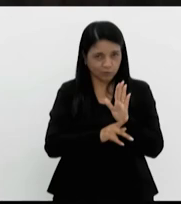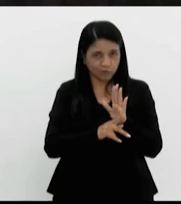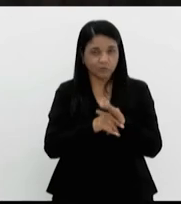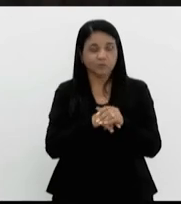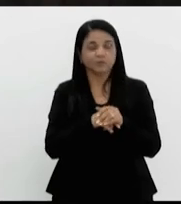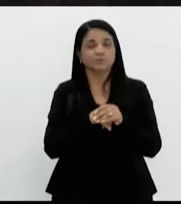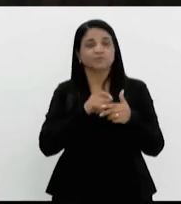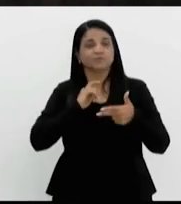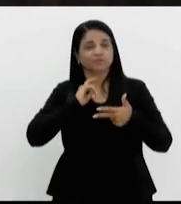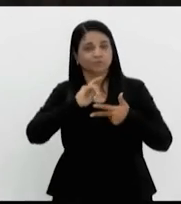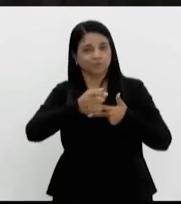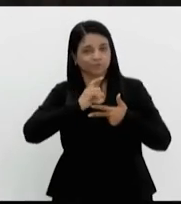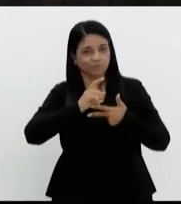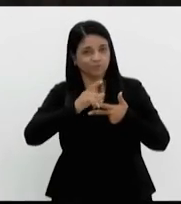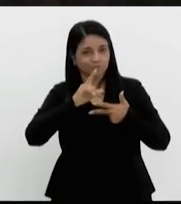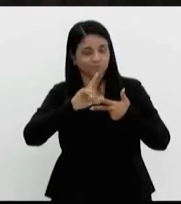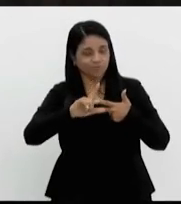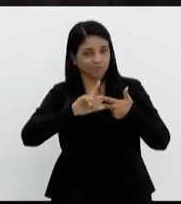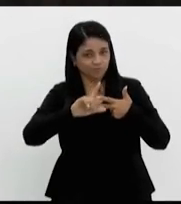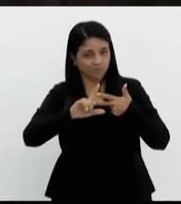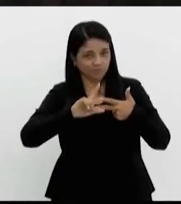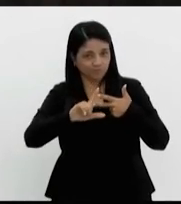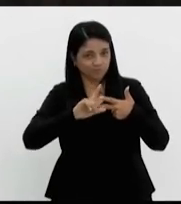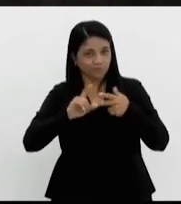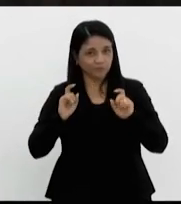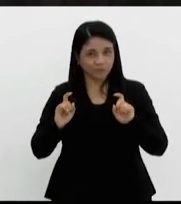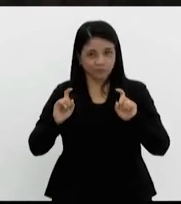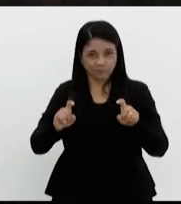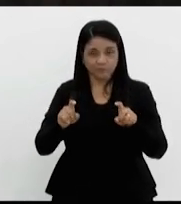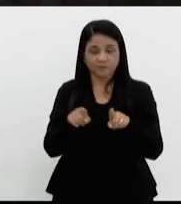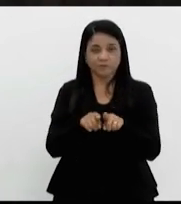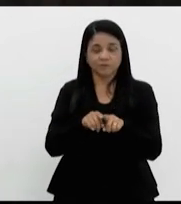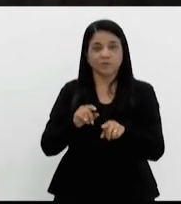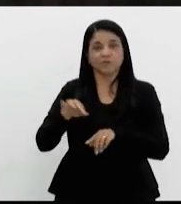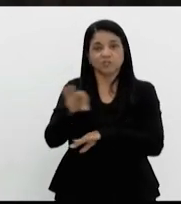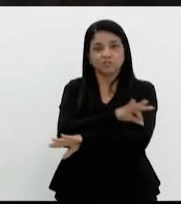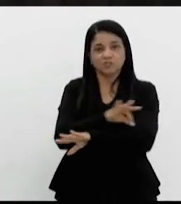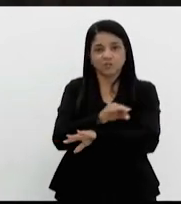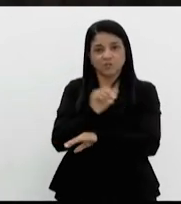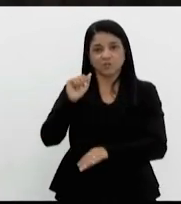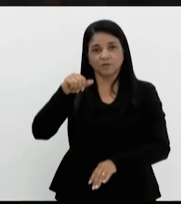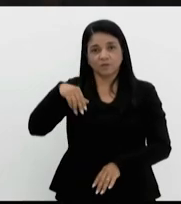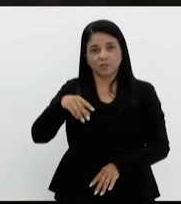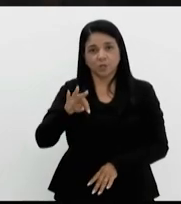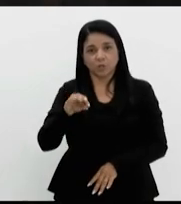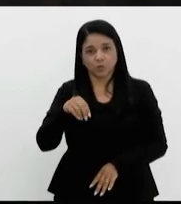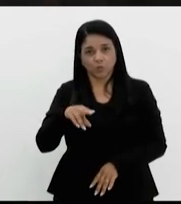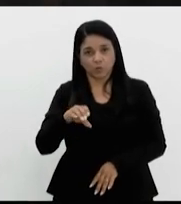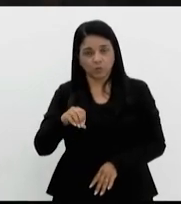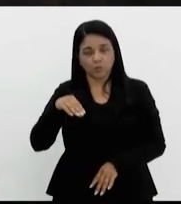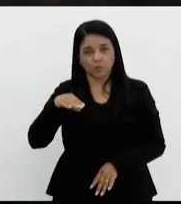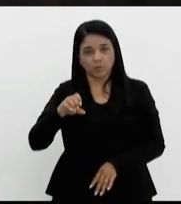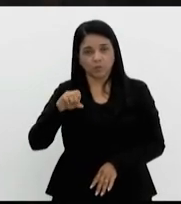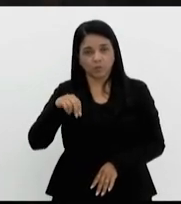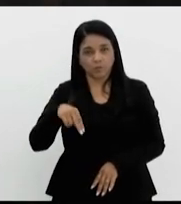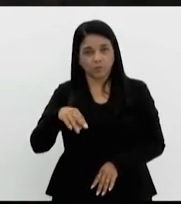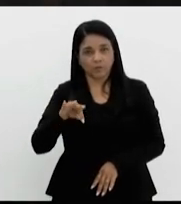do legislativo, do nosso mandato. E o engenheiro Antônio Monteiro, que está, engenheiro civil,